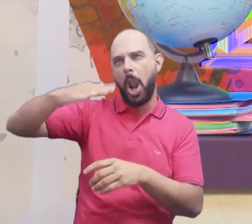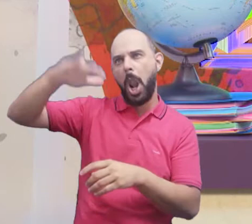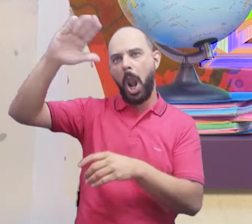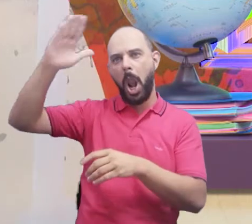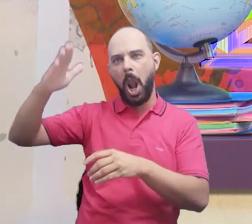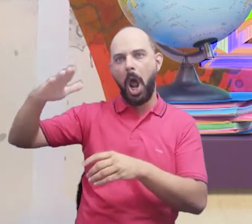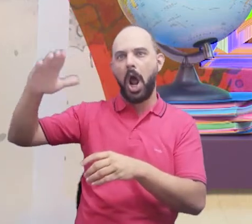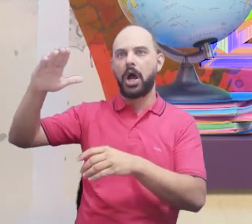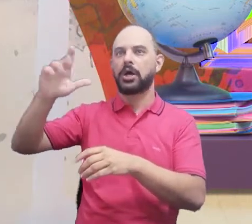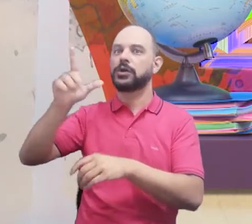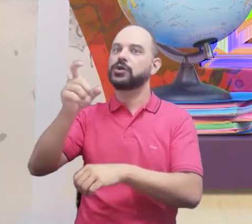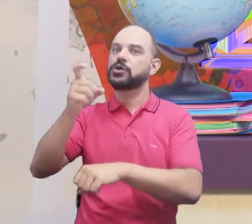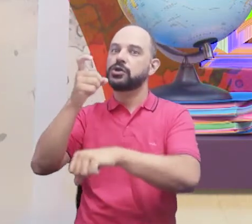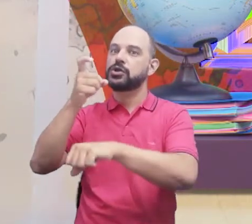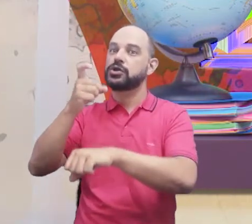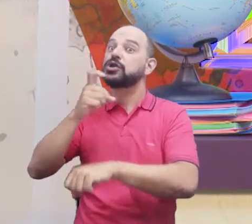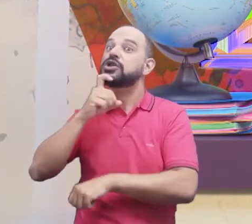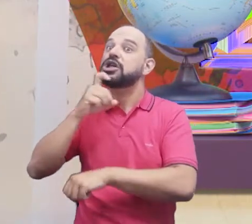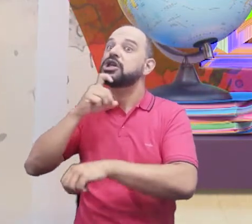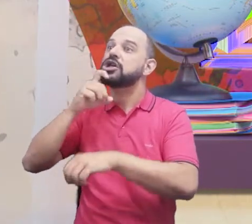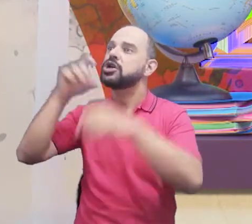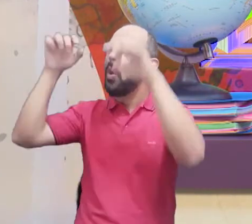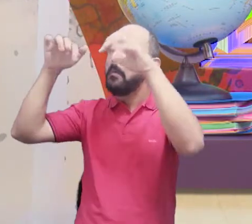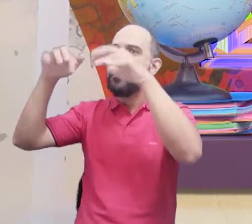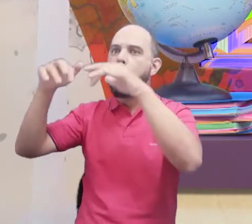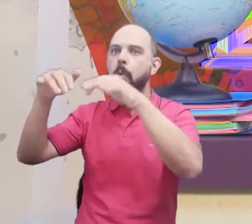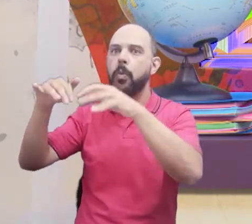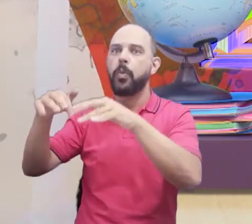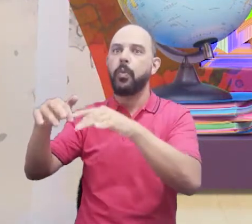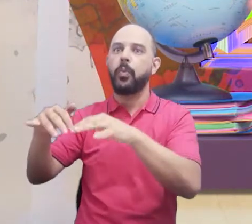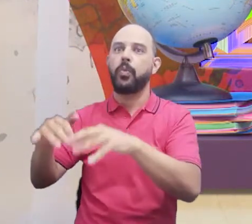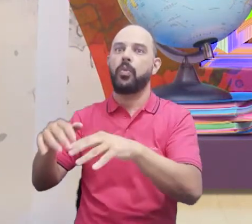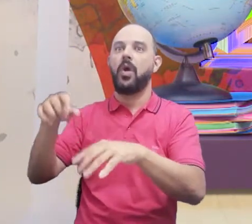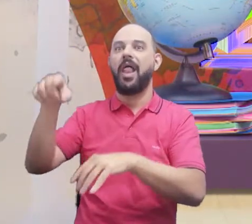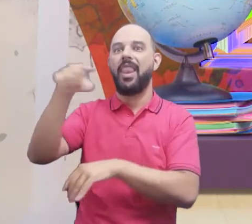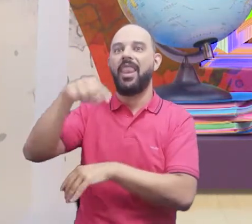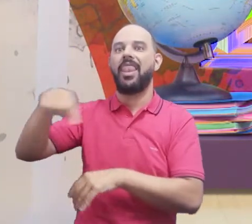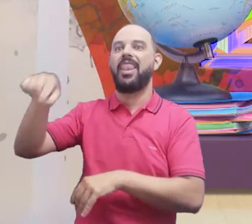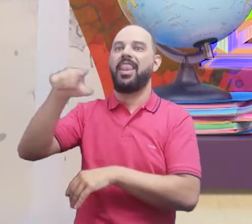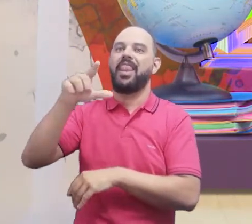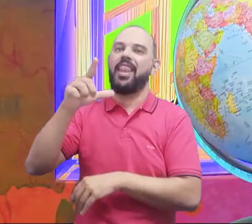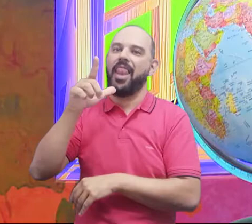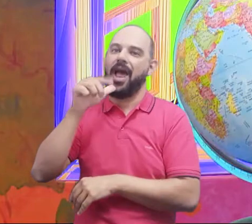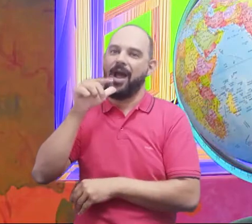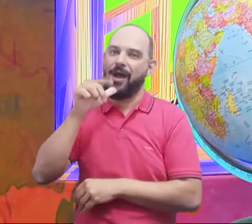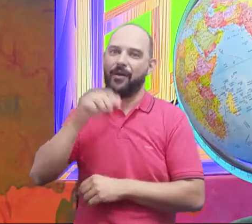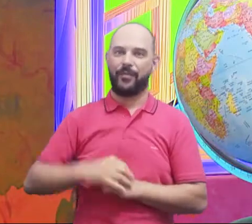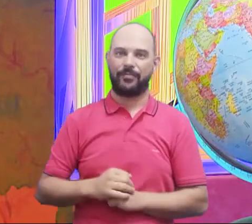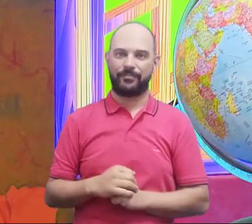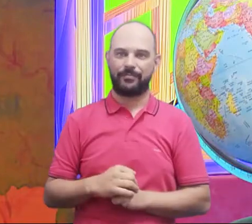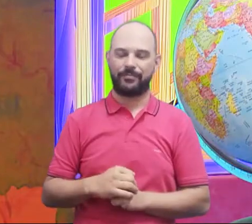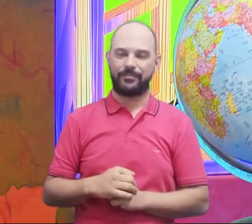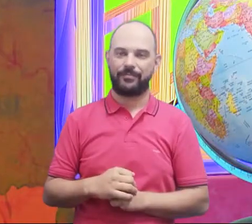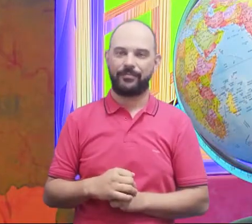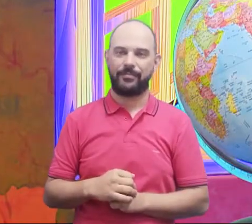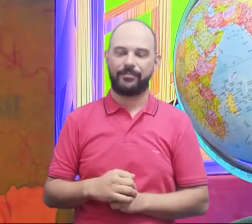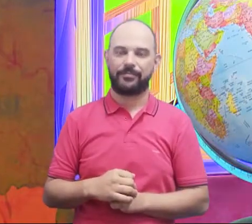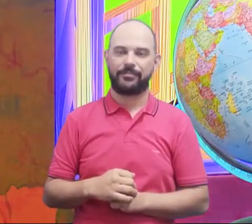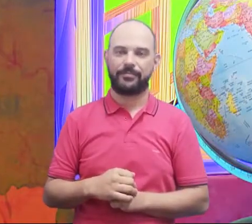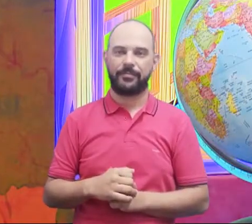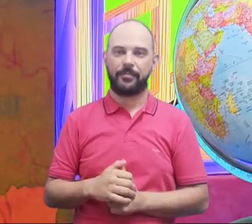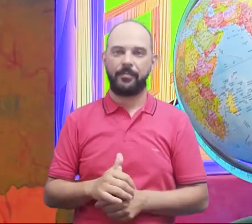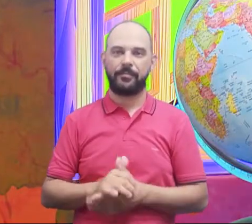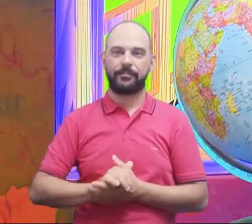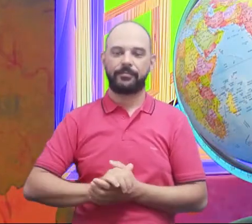cordilheiras, deslocamento de geleiras, como acontece muito no hemisfério norte. A maioria dos lagos